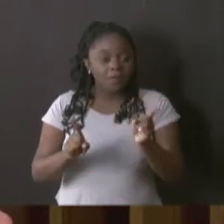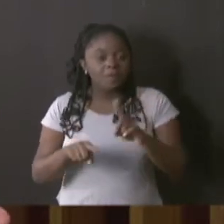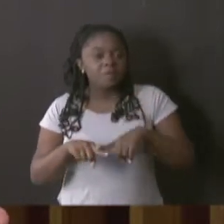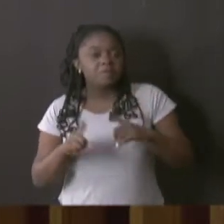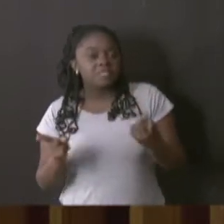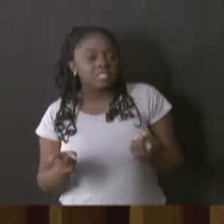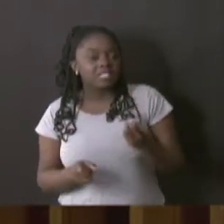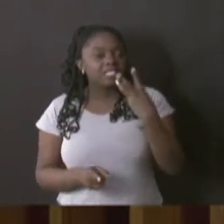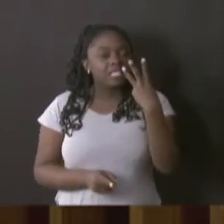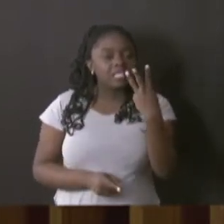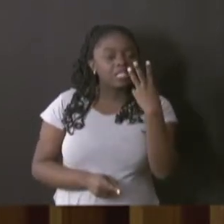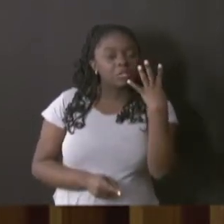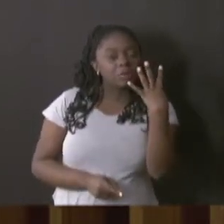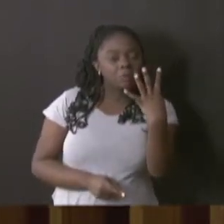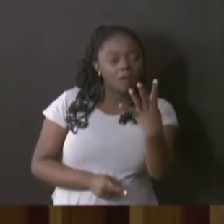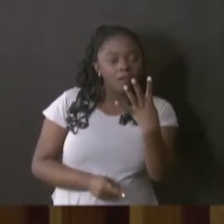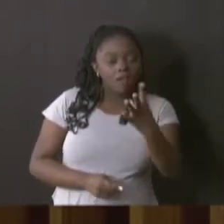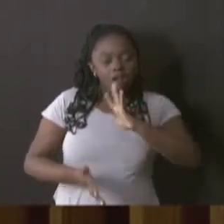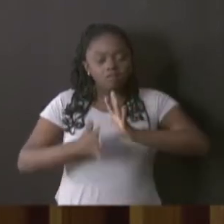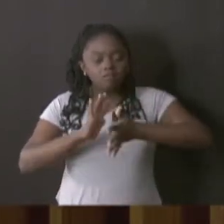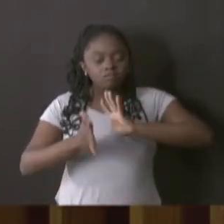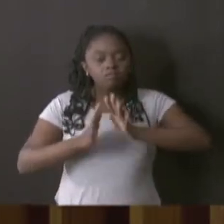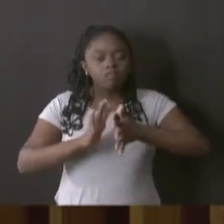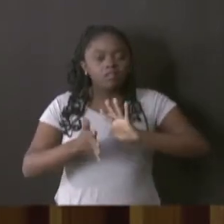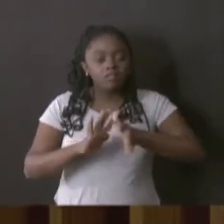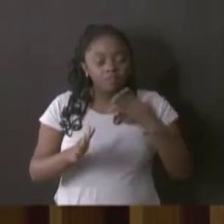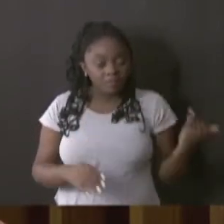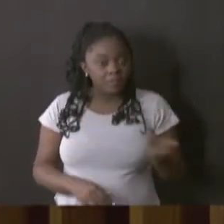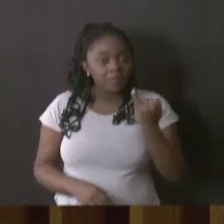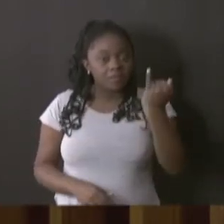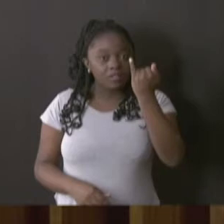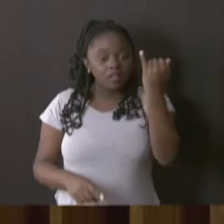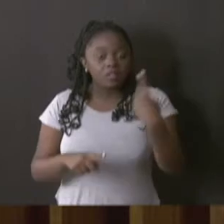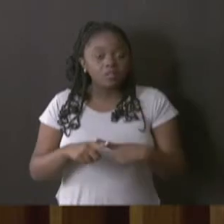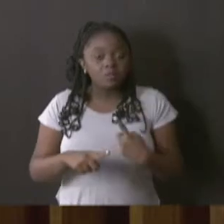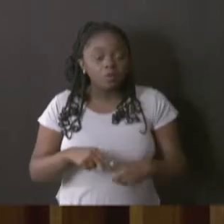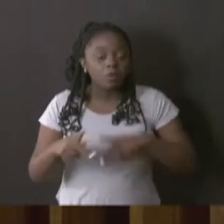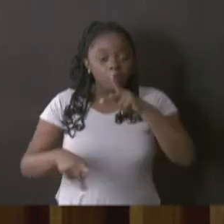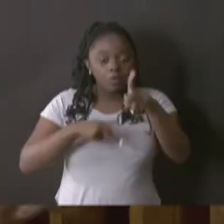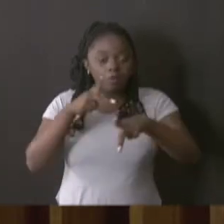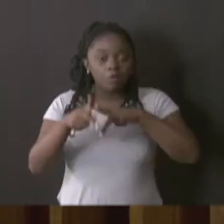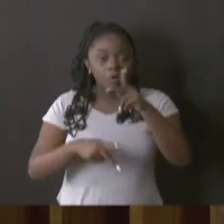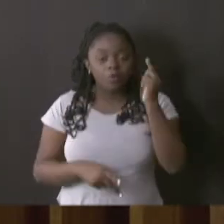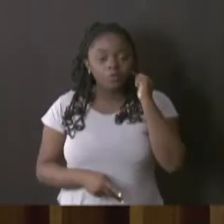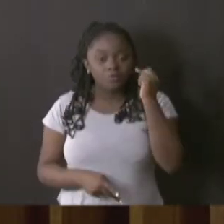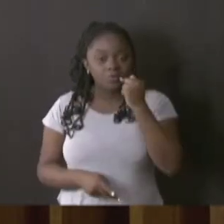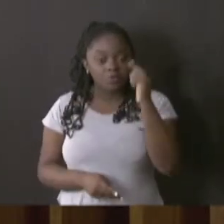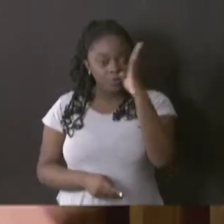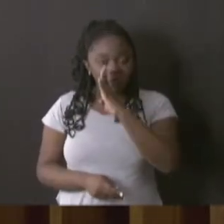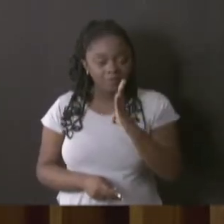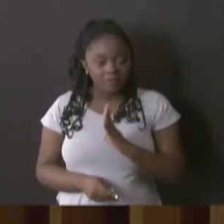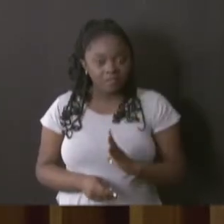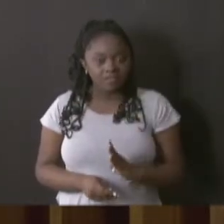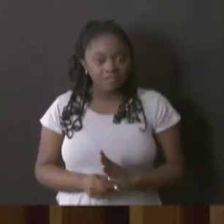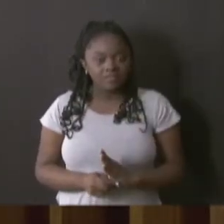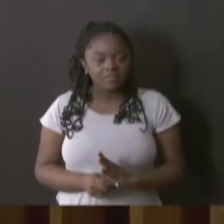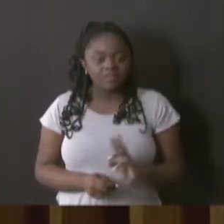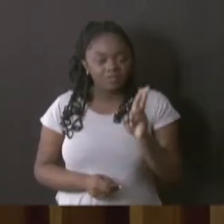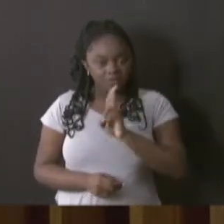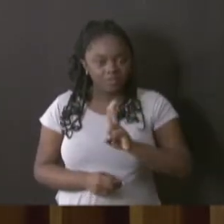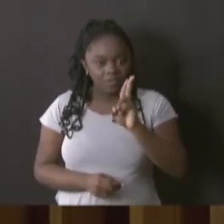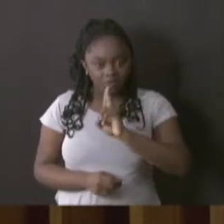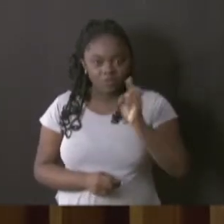4 semestres de Libras, seria essencial, porque a população de surdos no Brasil, eu estou usando a palavra surdos, que é o termo mais